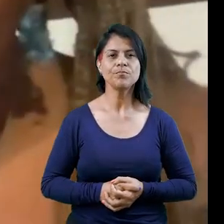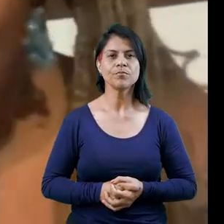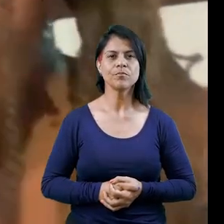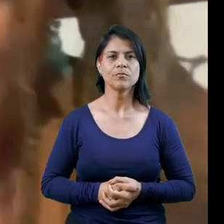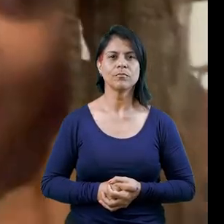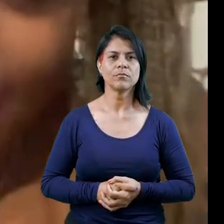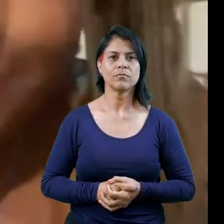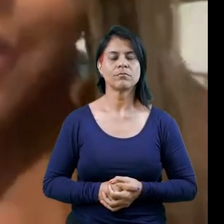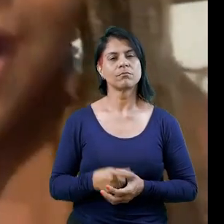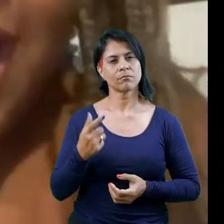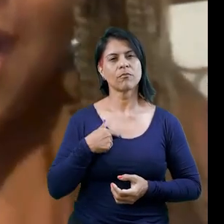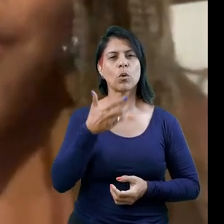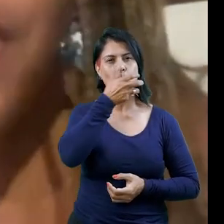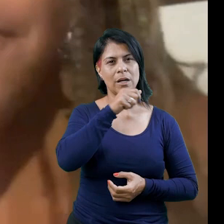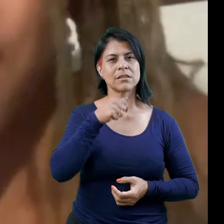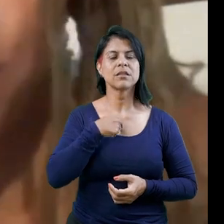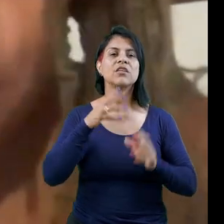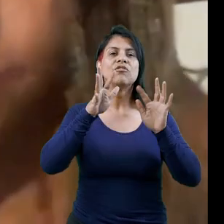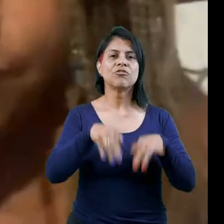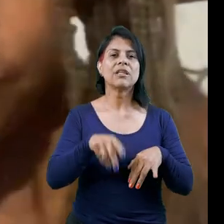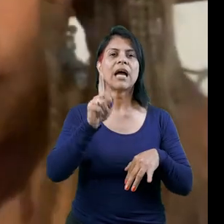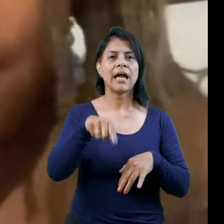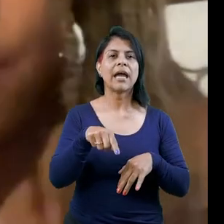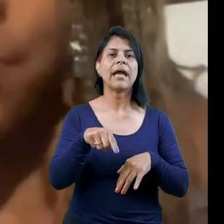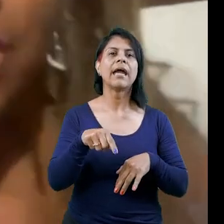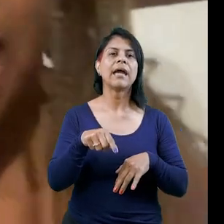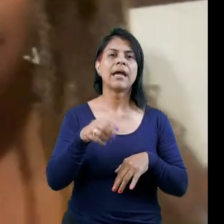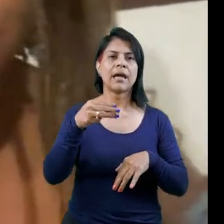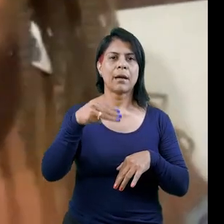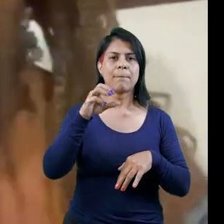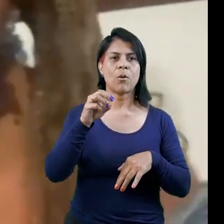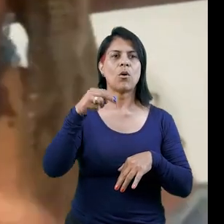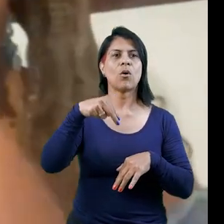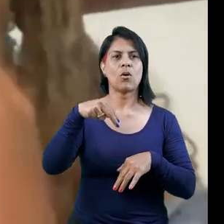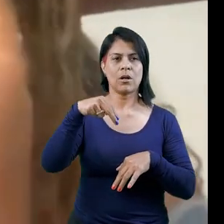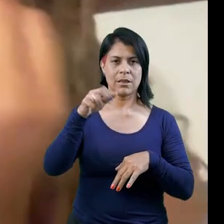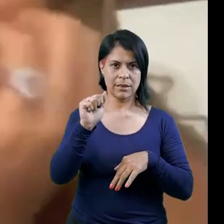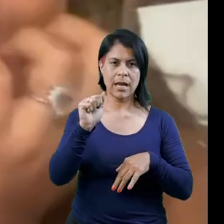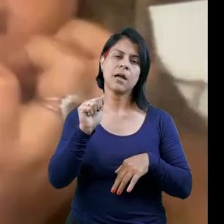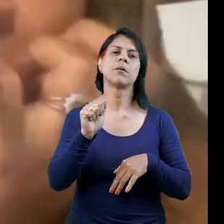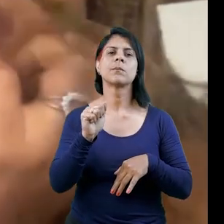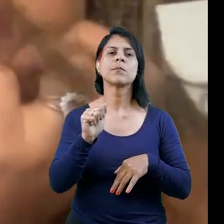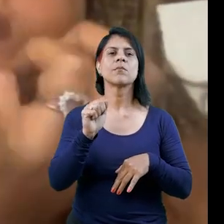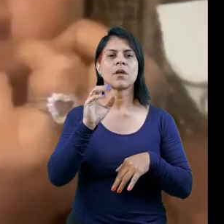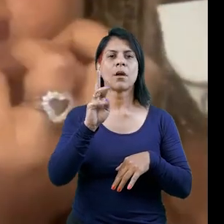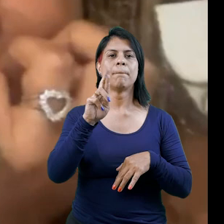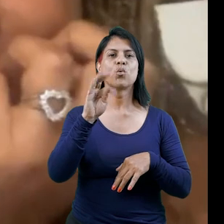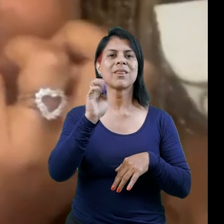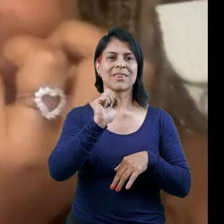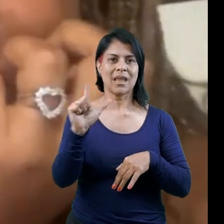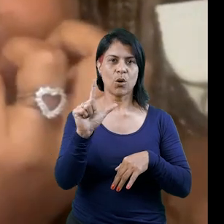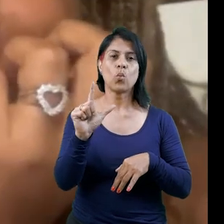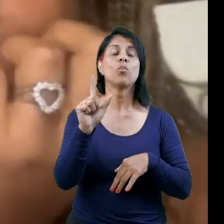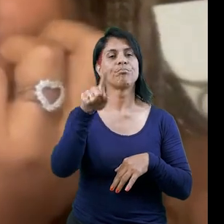Eu vou encerrar com a Mona Brutal. Eu tenho aqui